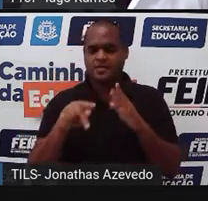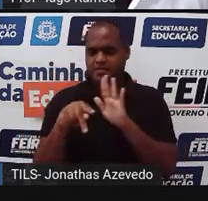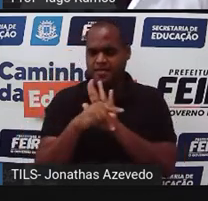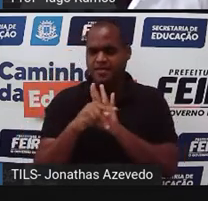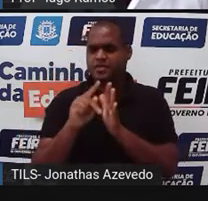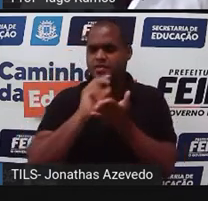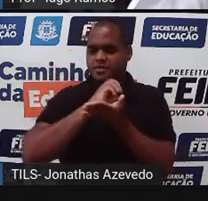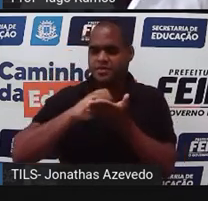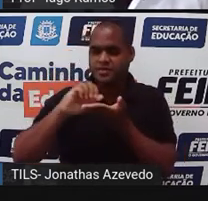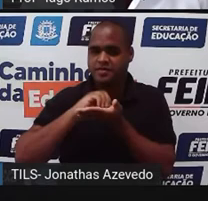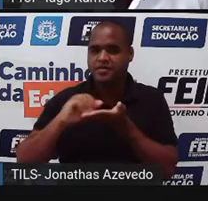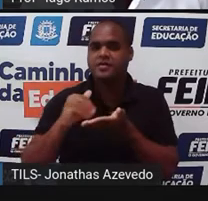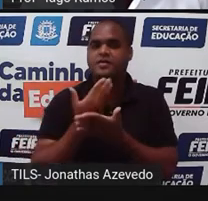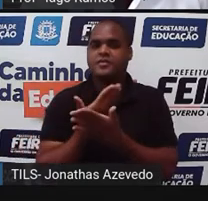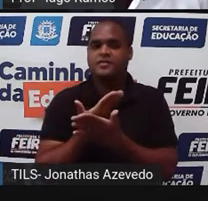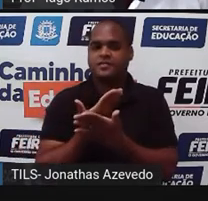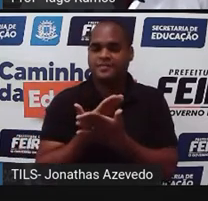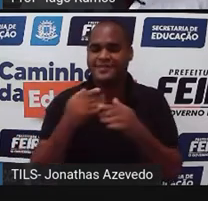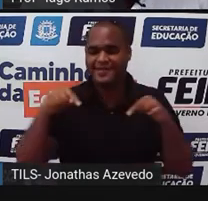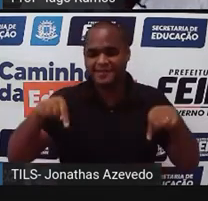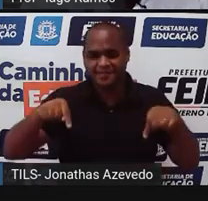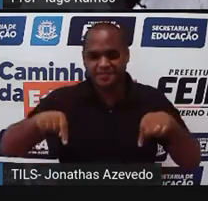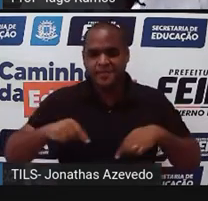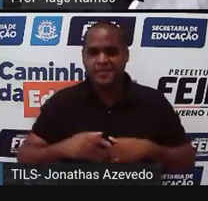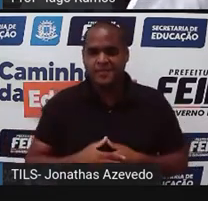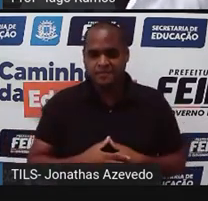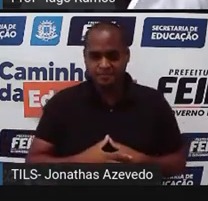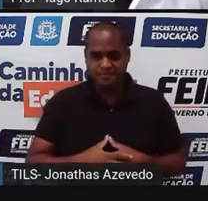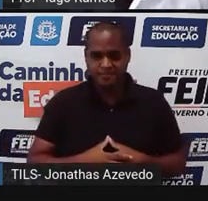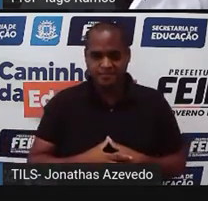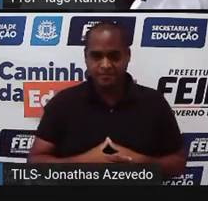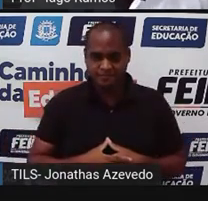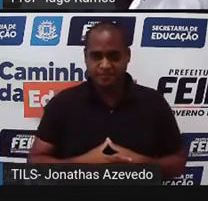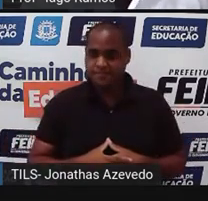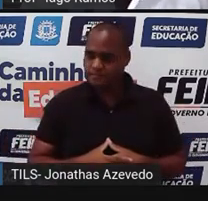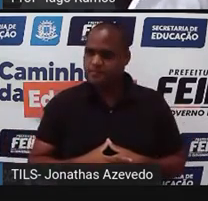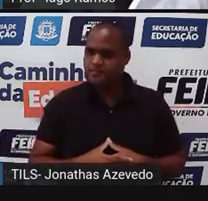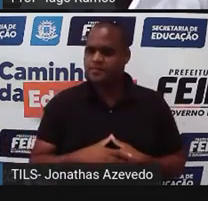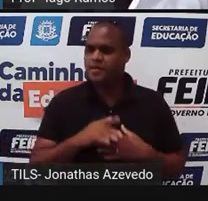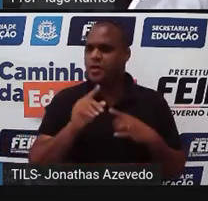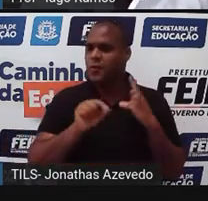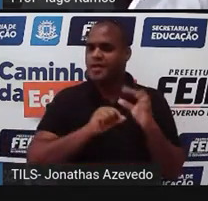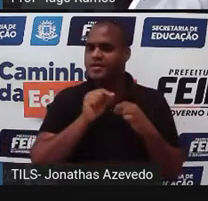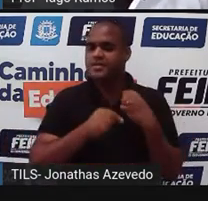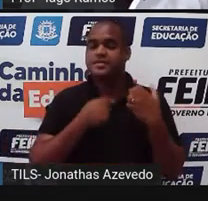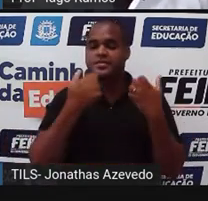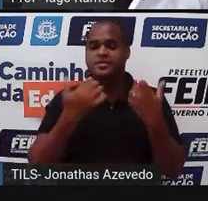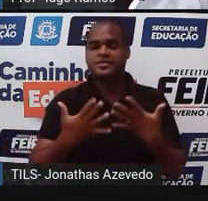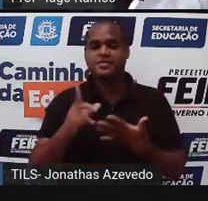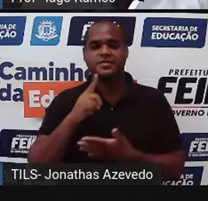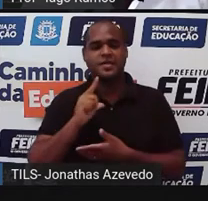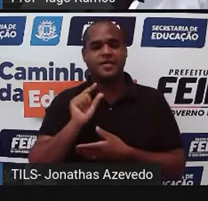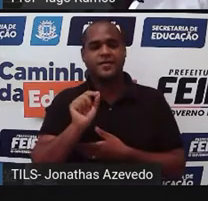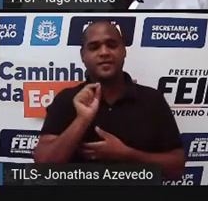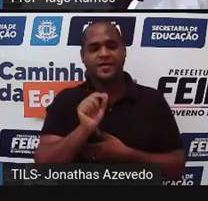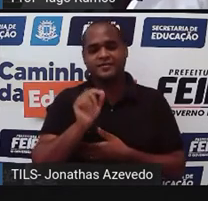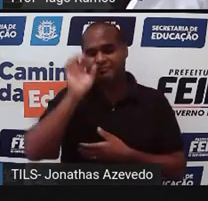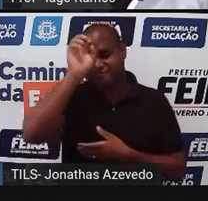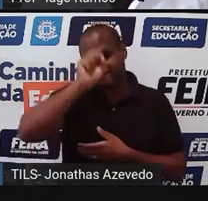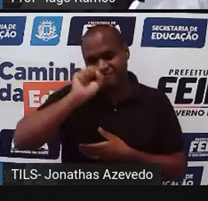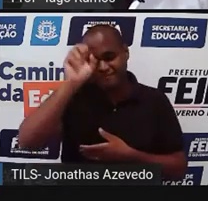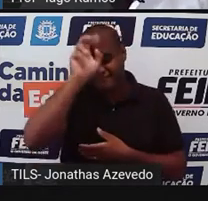Secretaria de Educação aqui da nossa cidade tá bom O mãe o que é que a gente tem para aprender nessa